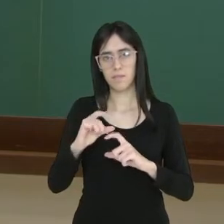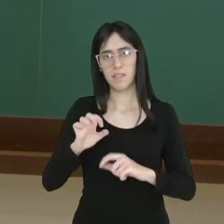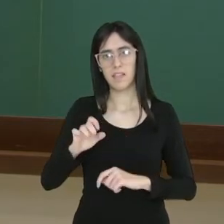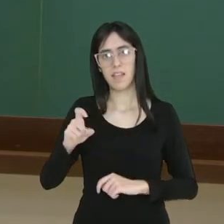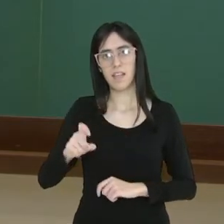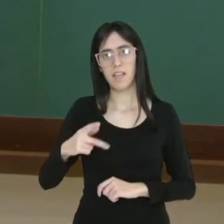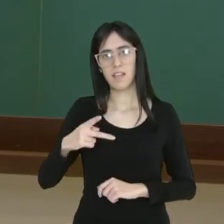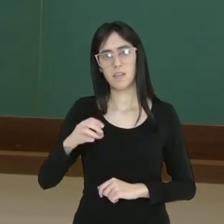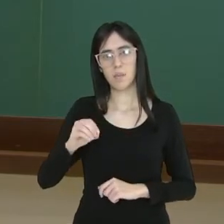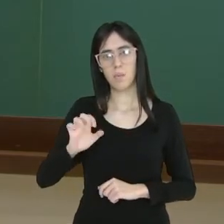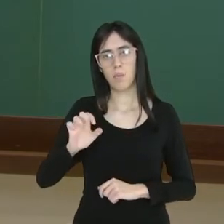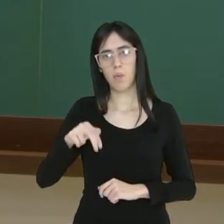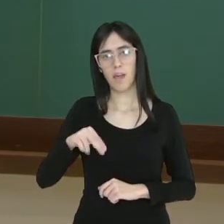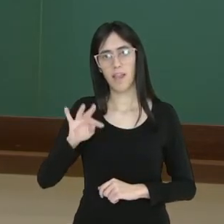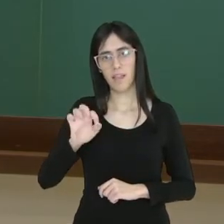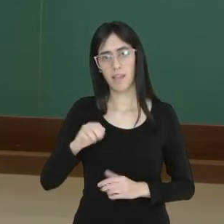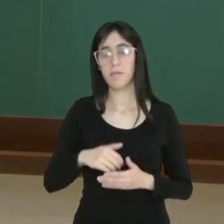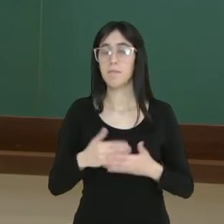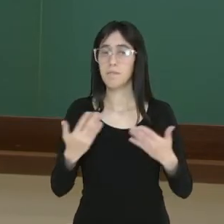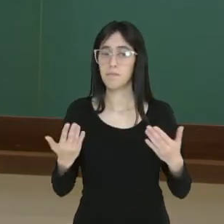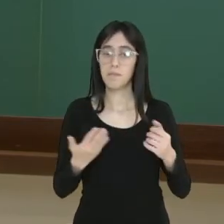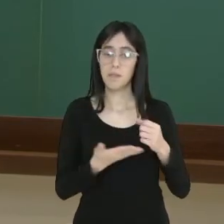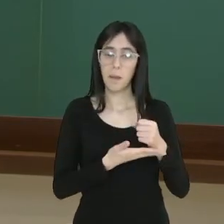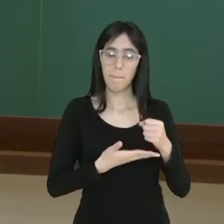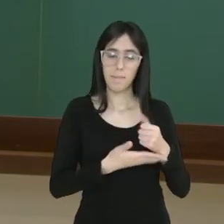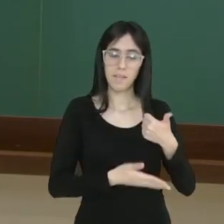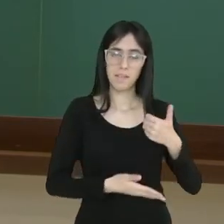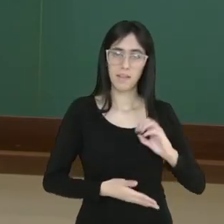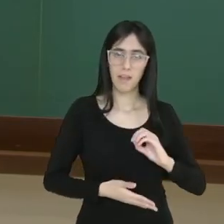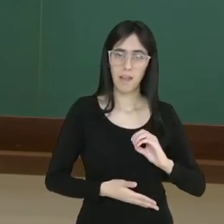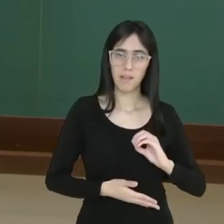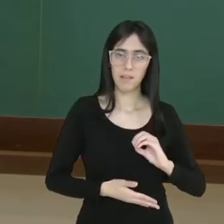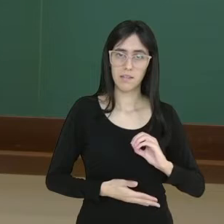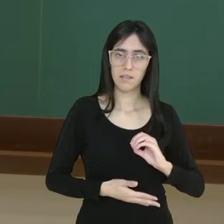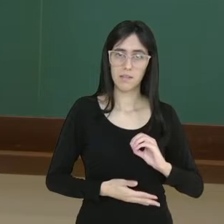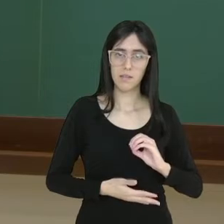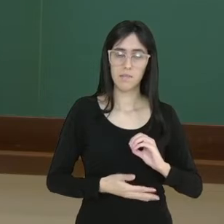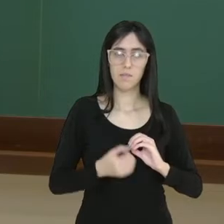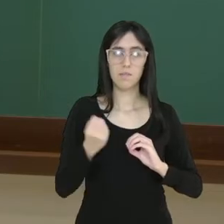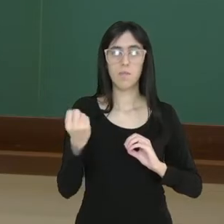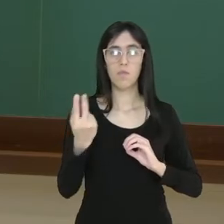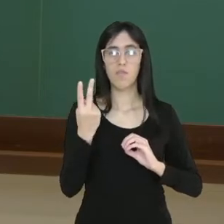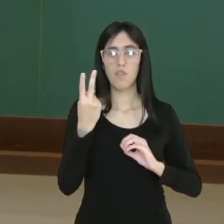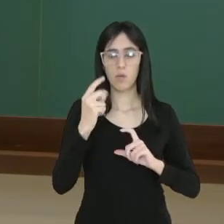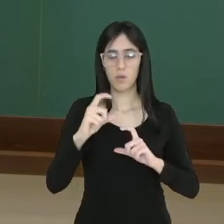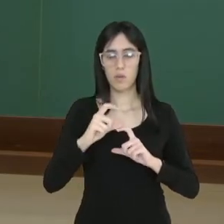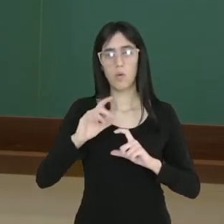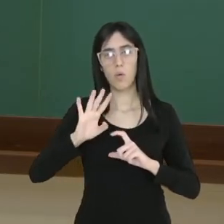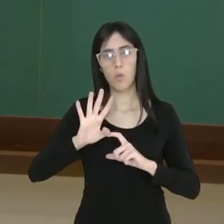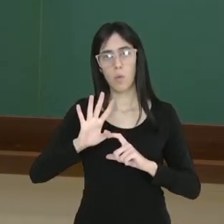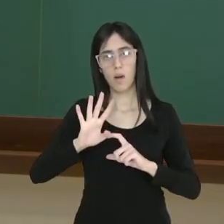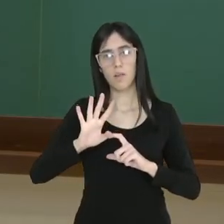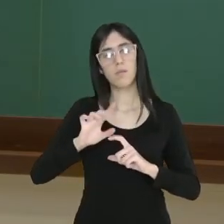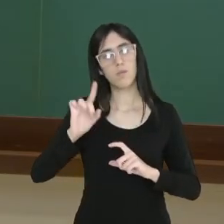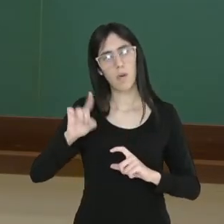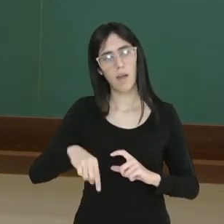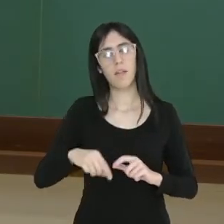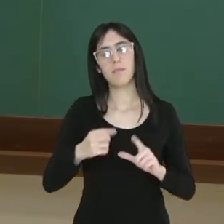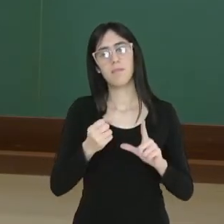Então, a minha base, que era 10, elevada ao valor do logaritmo 4, resulta no logaritmando.